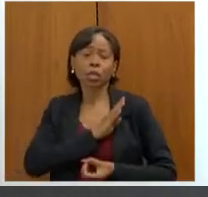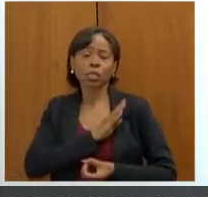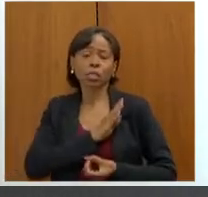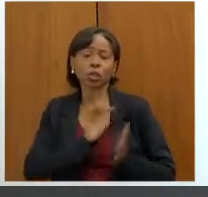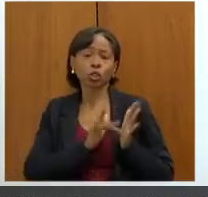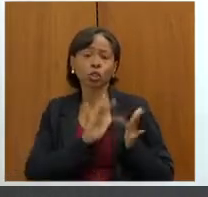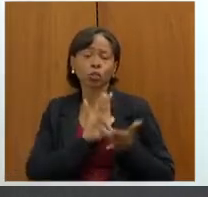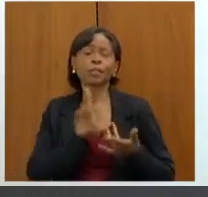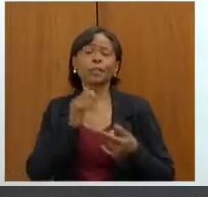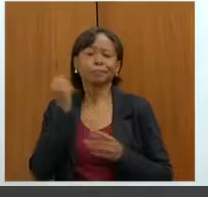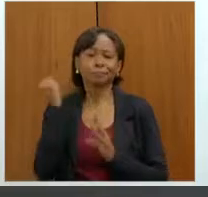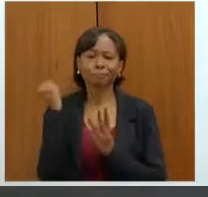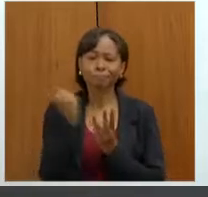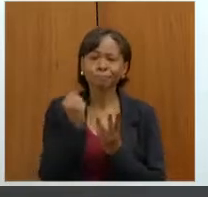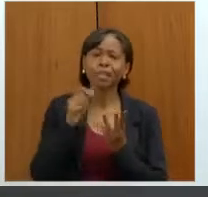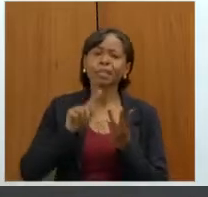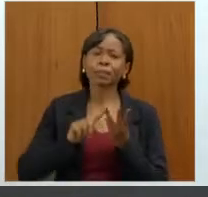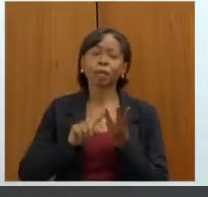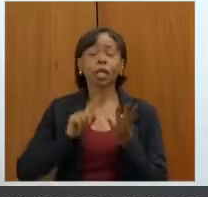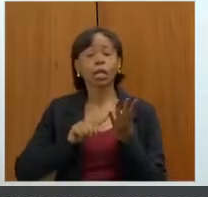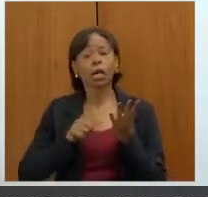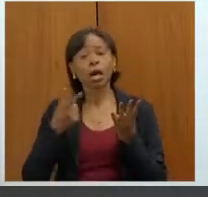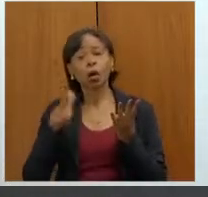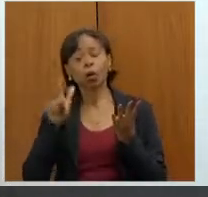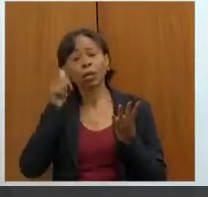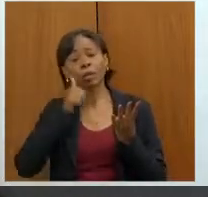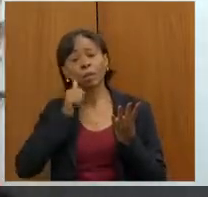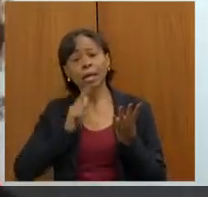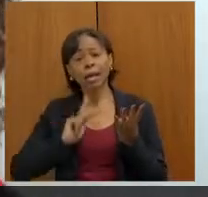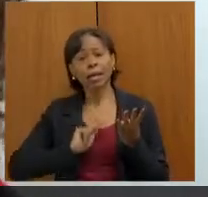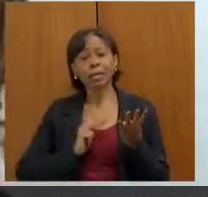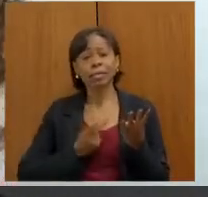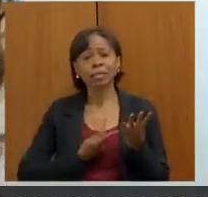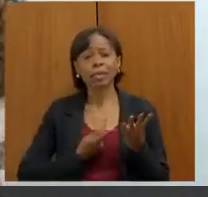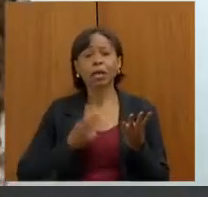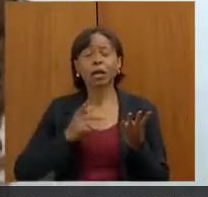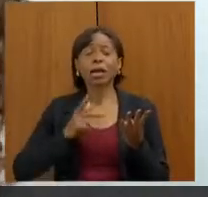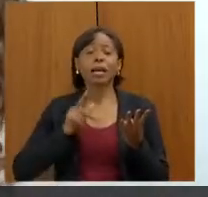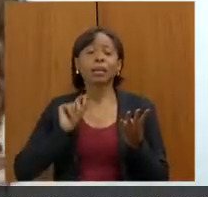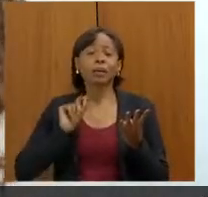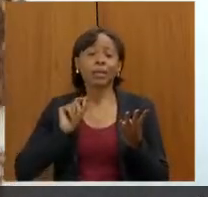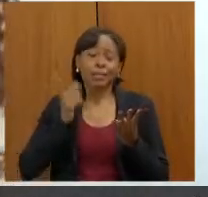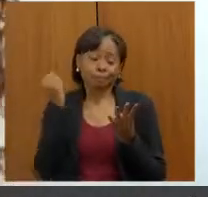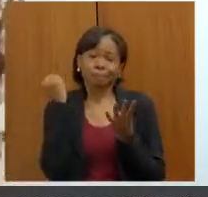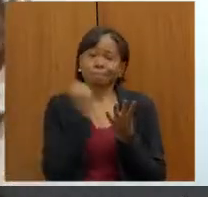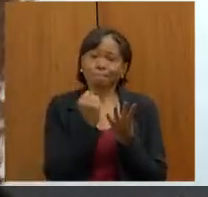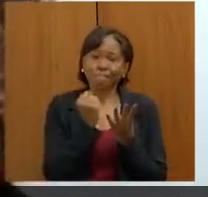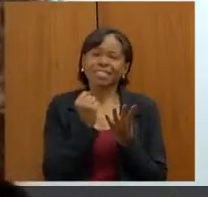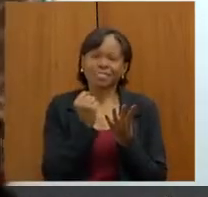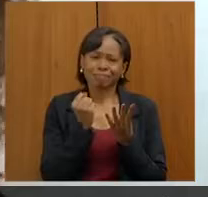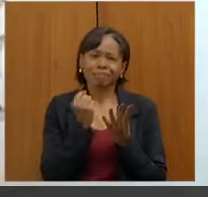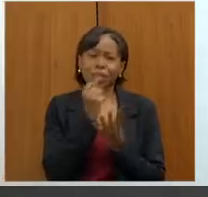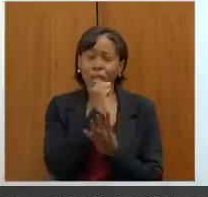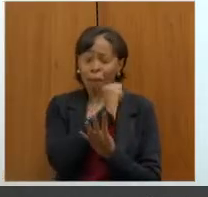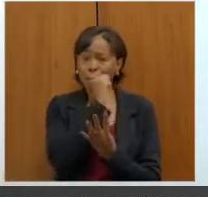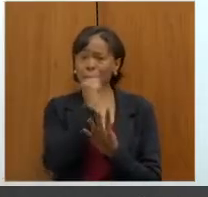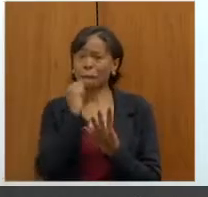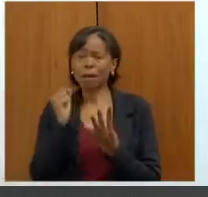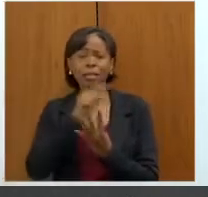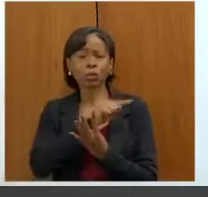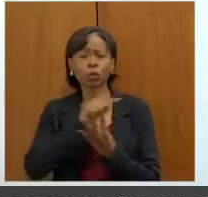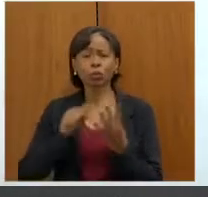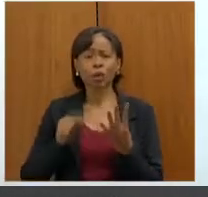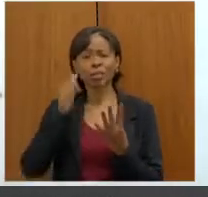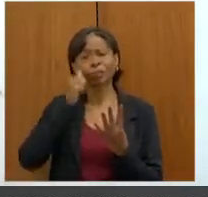transa e foi assassinado o corpo abandonado aqui na cidade de Monte Azul os besteiros minha solidariedade meus sentimentos à família